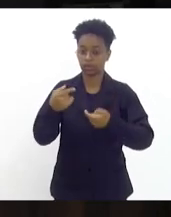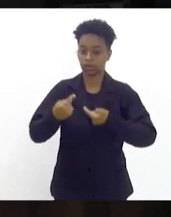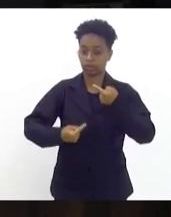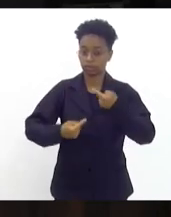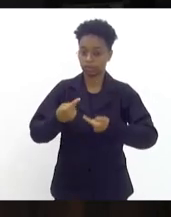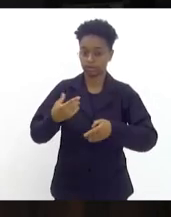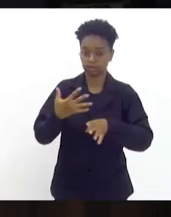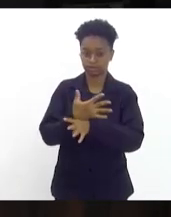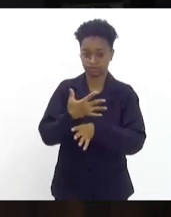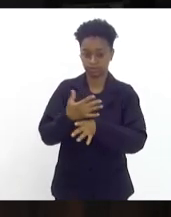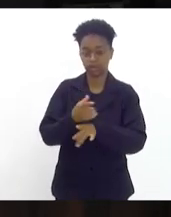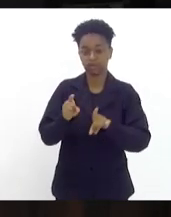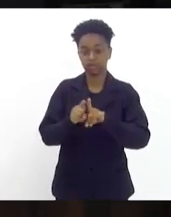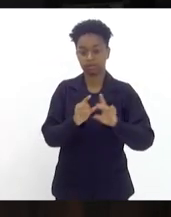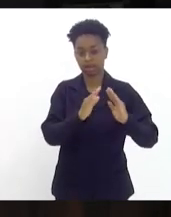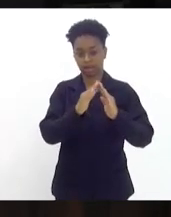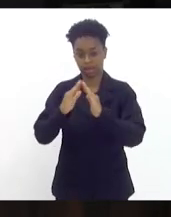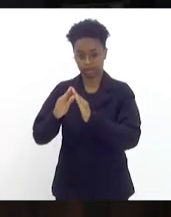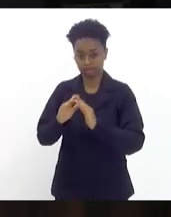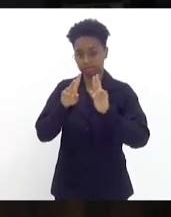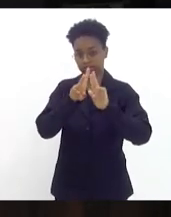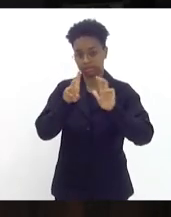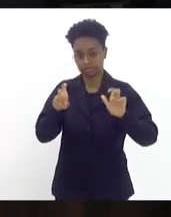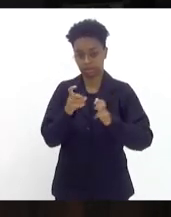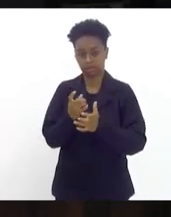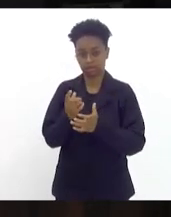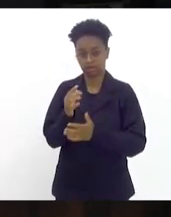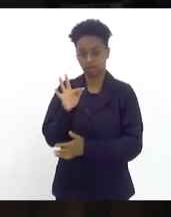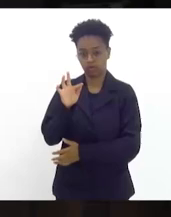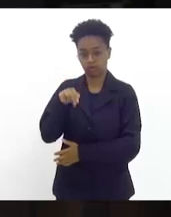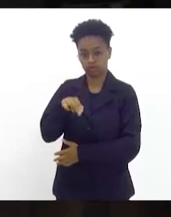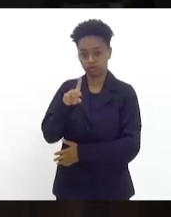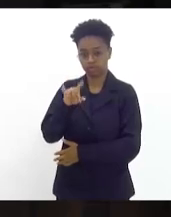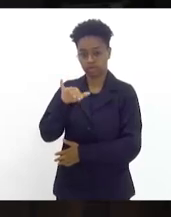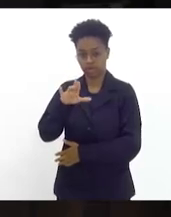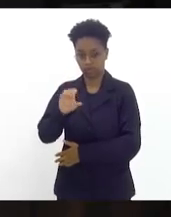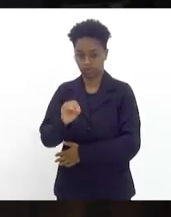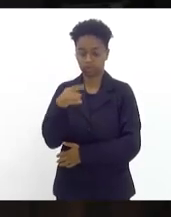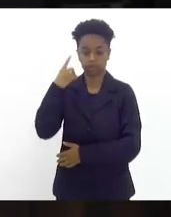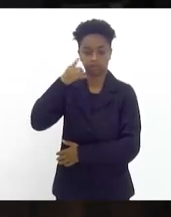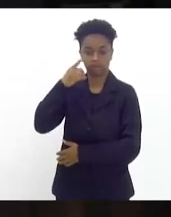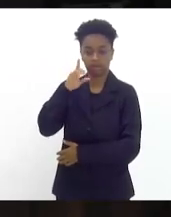Urbana habitação assuntos fundiários Deputado Cláudio Caiado